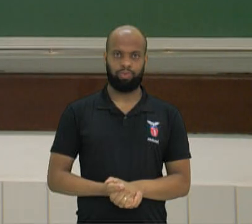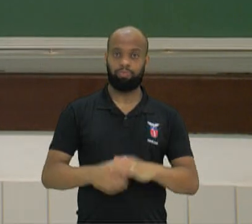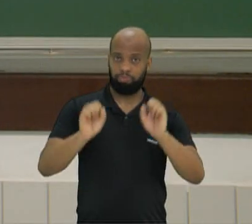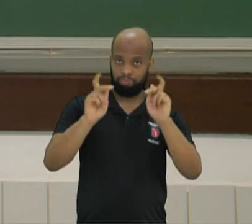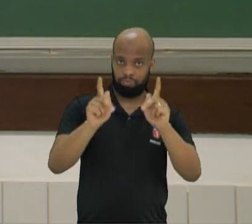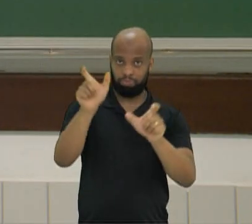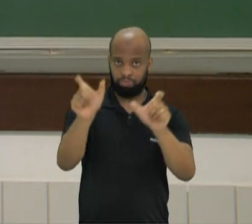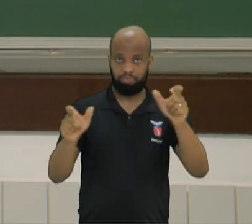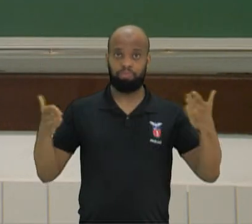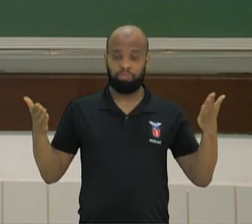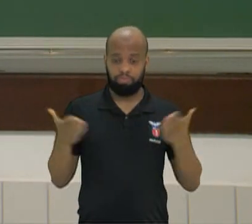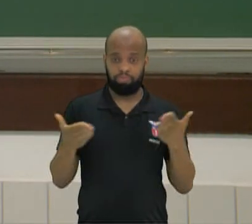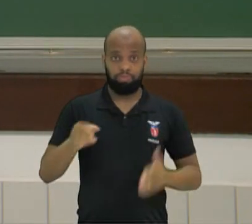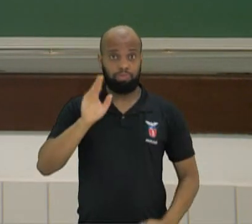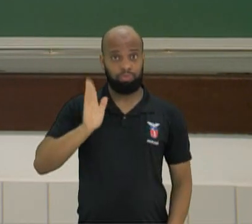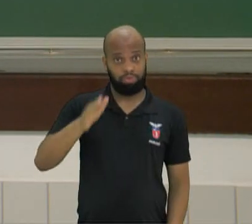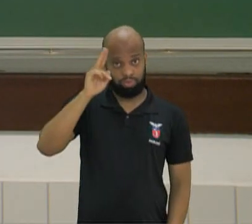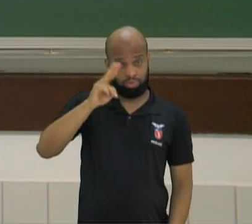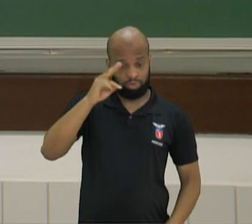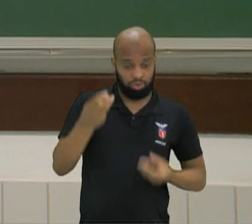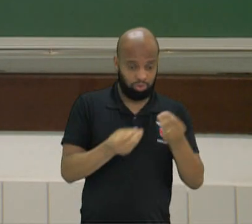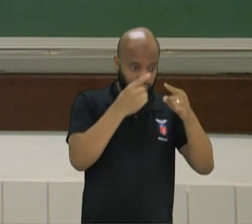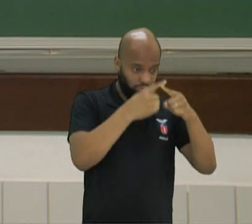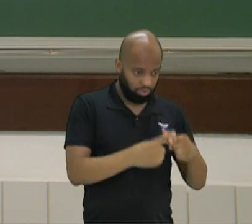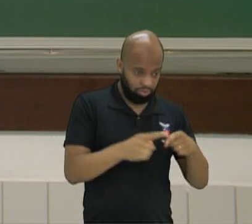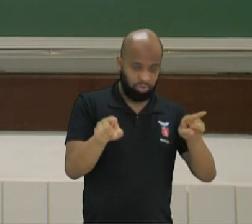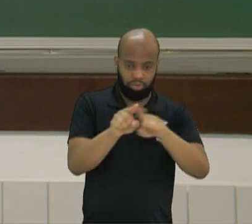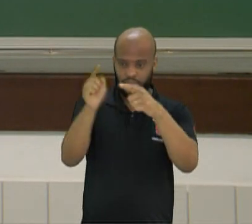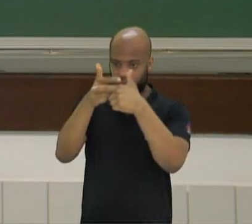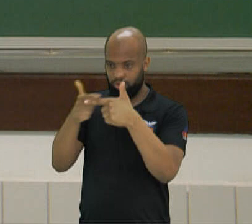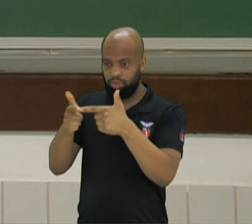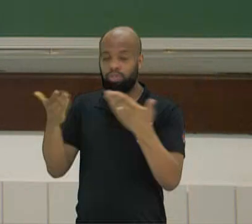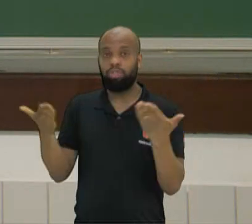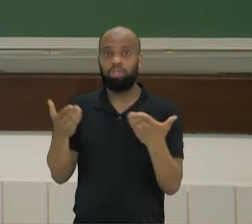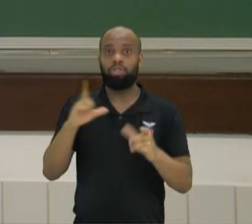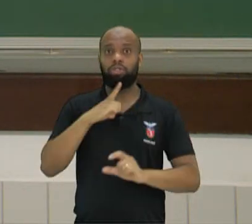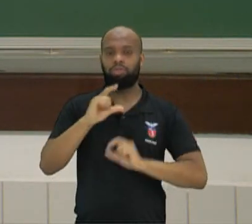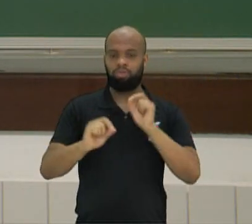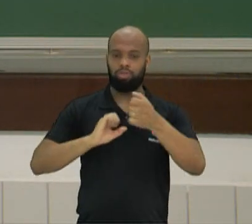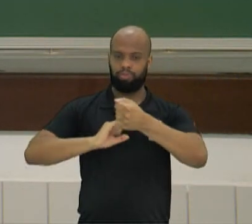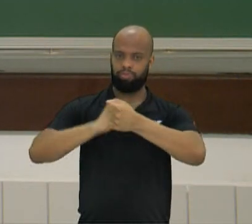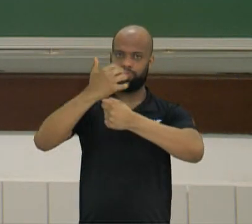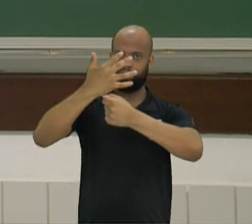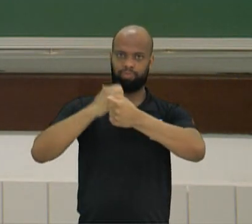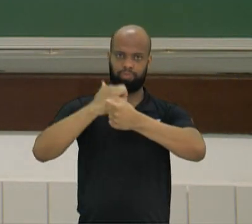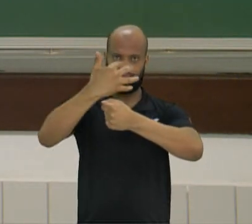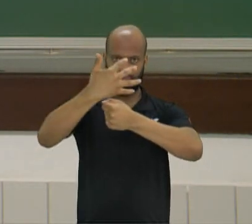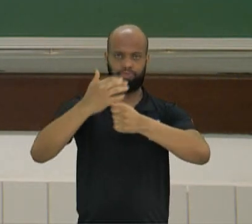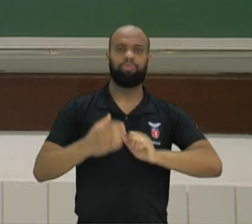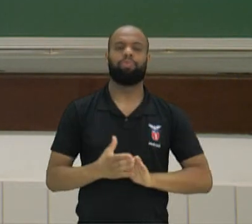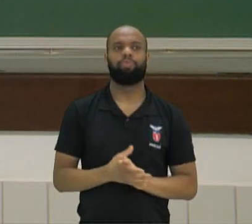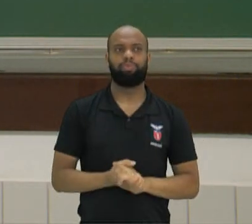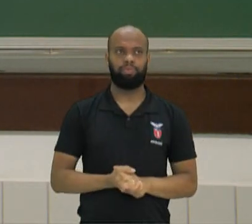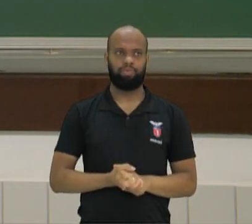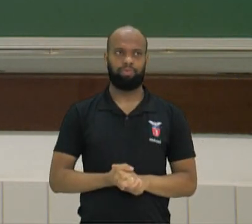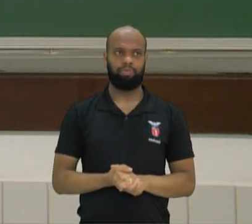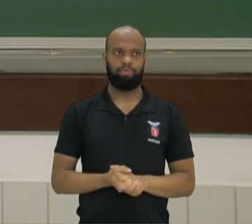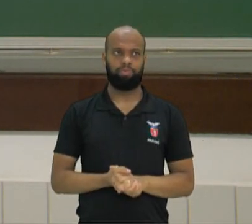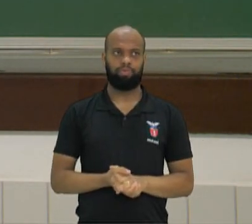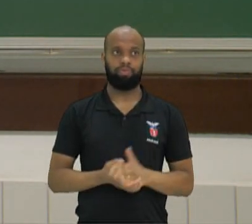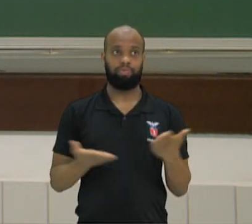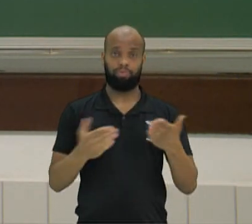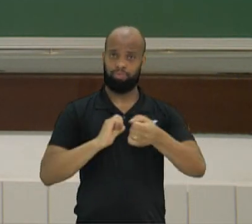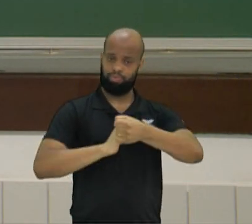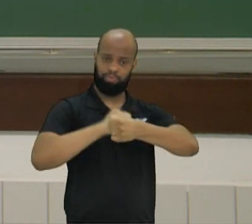Muito bem, pessoal. Agora que a gente já lembrou de como é a multiplicação e como é a divisão, vamos olhar então a potência. Olha lá comigo.